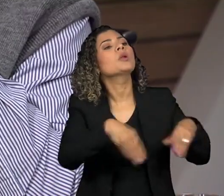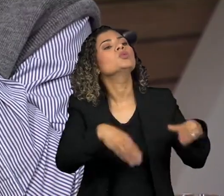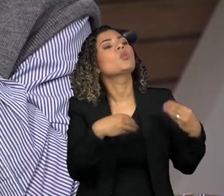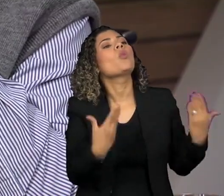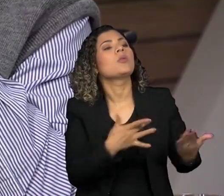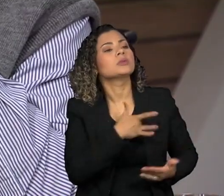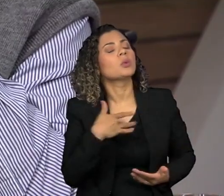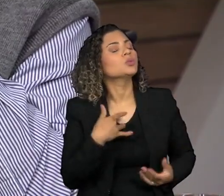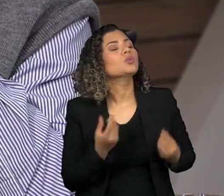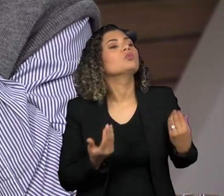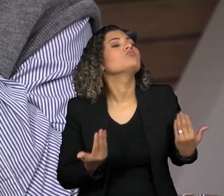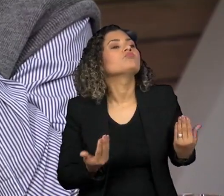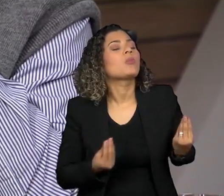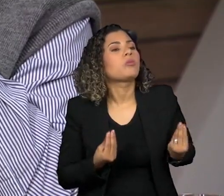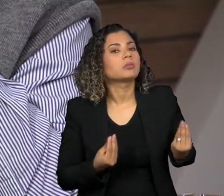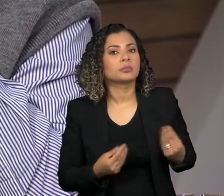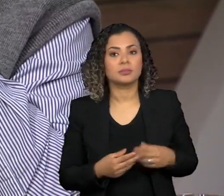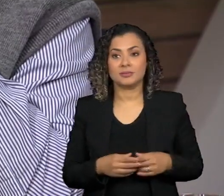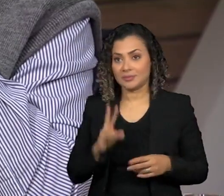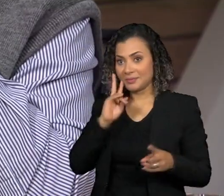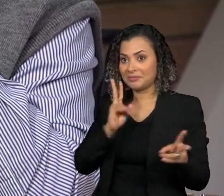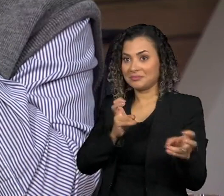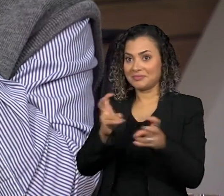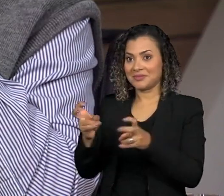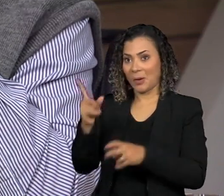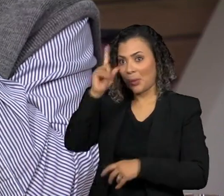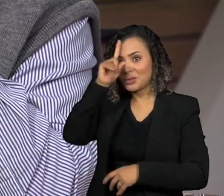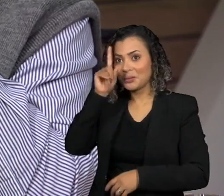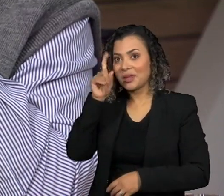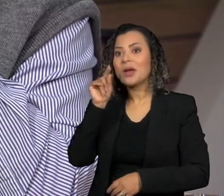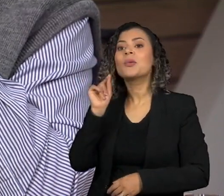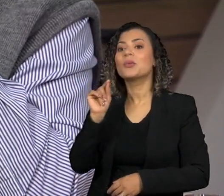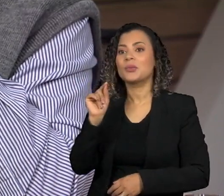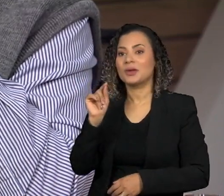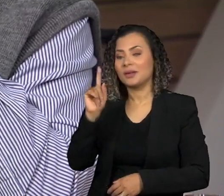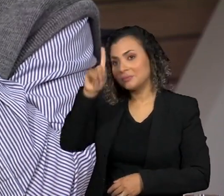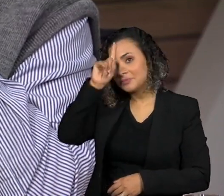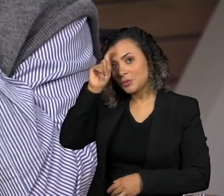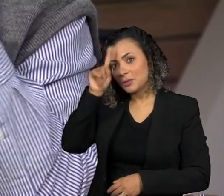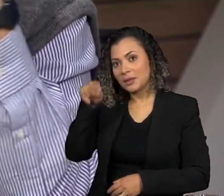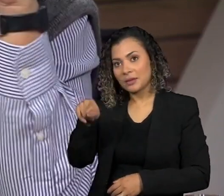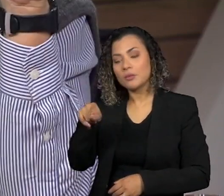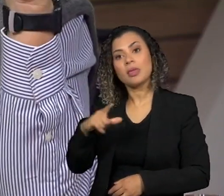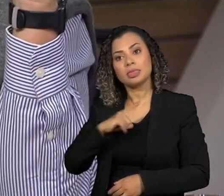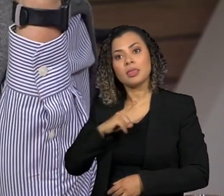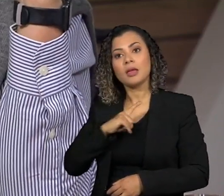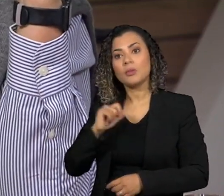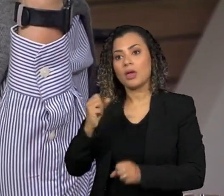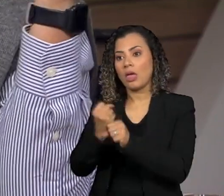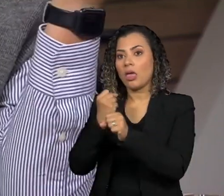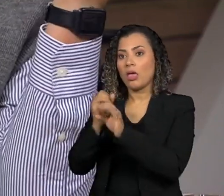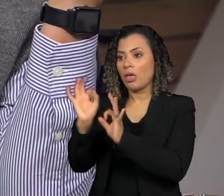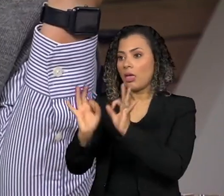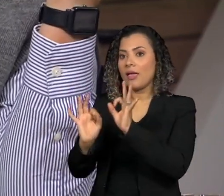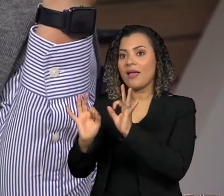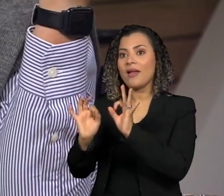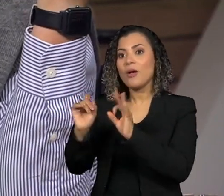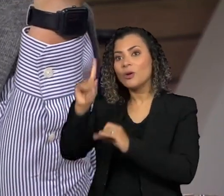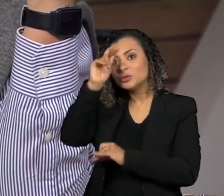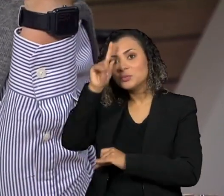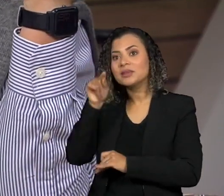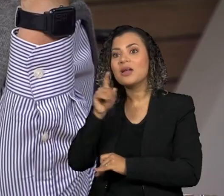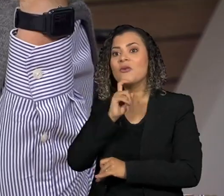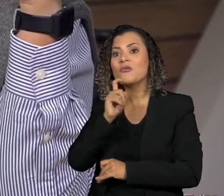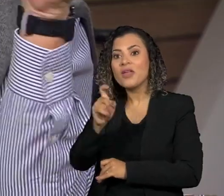Bom, acho que os hospitais cantaram essa bola antes, né? Quer dizer, existe uma tendência de fazer hospitais verdes que começa nos